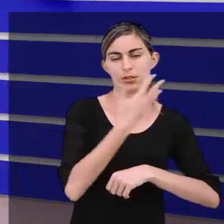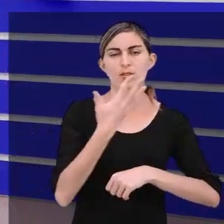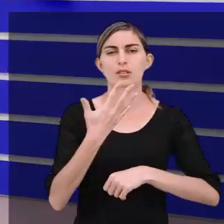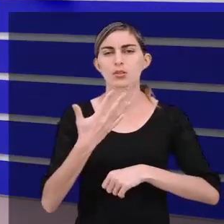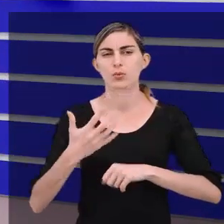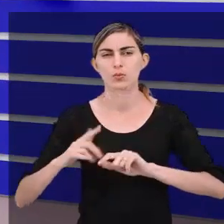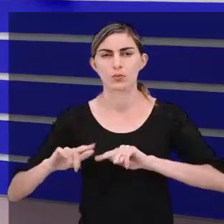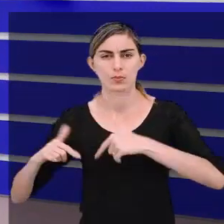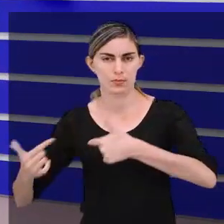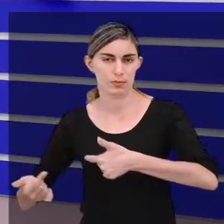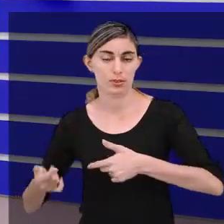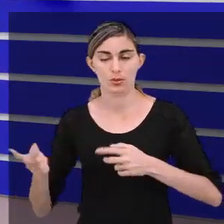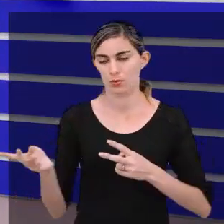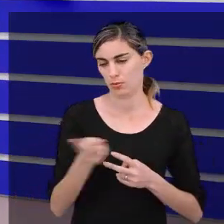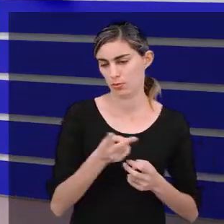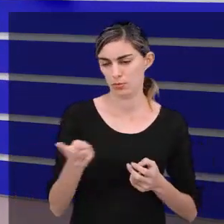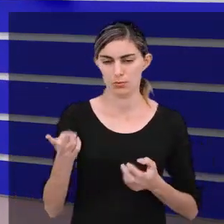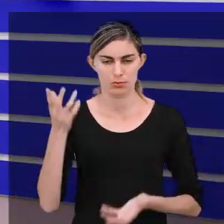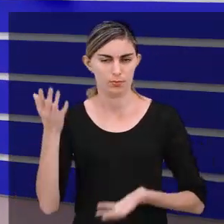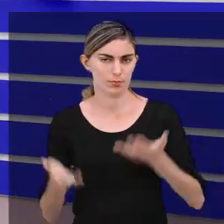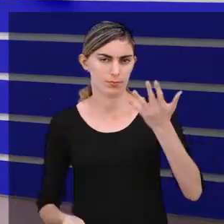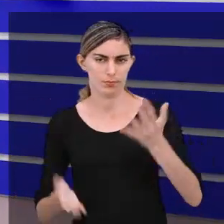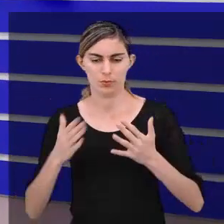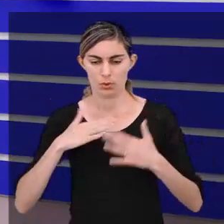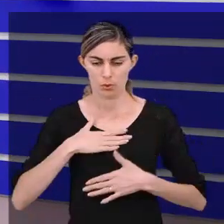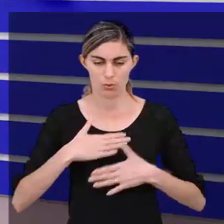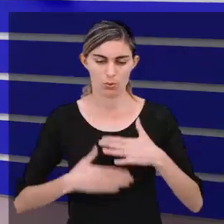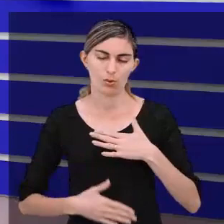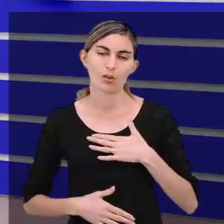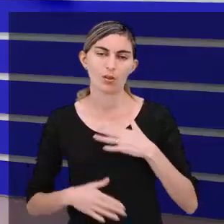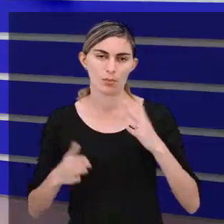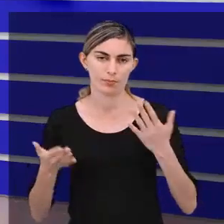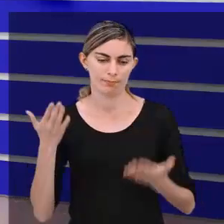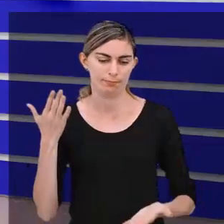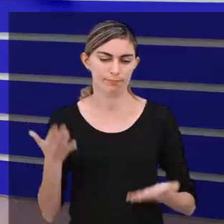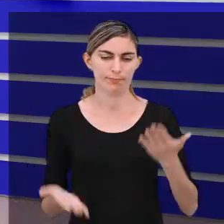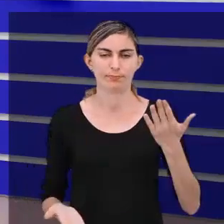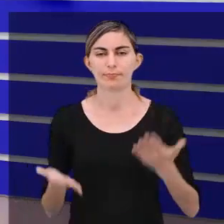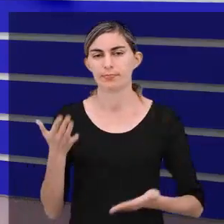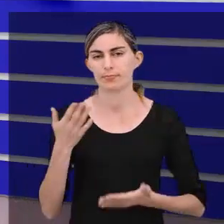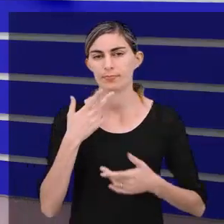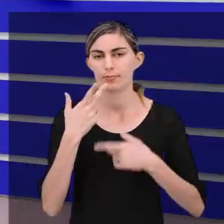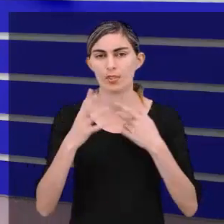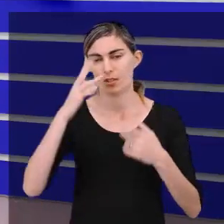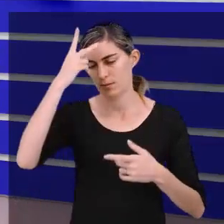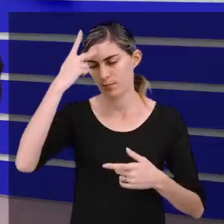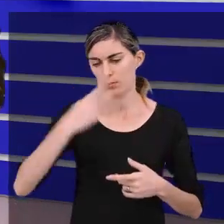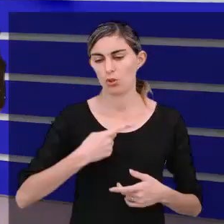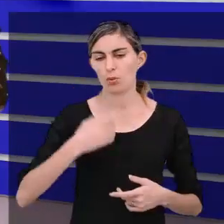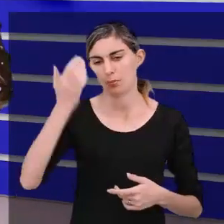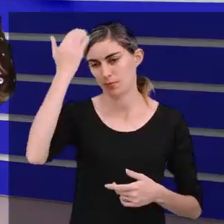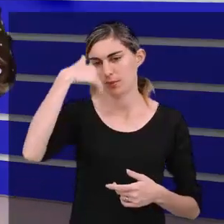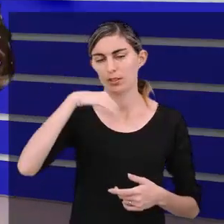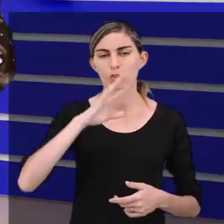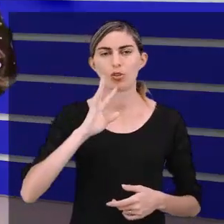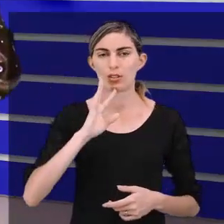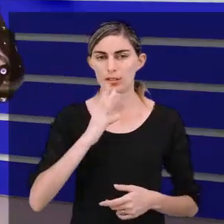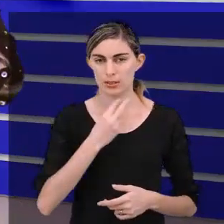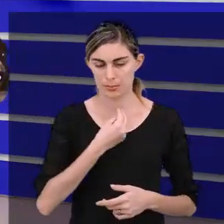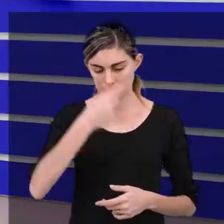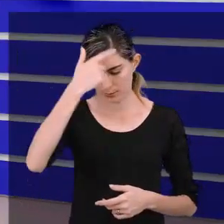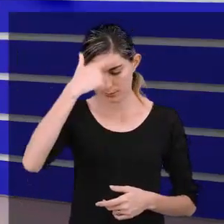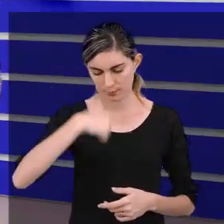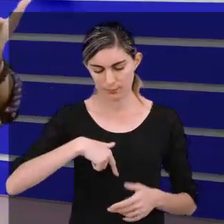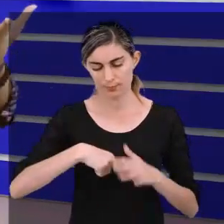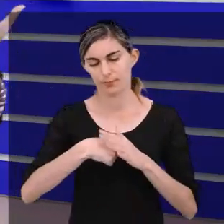Então, esse campo do controle, né? A inteligência emocional fala do autoconhecimento. É preciso que o líder se conheça, não